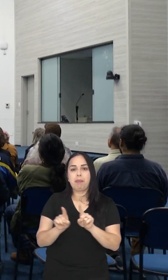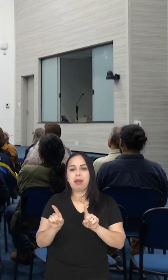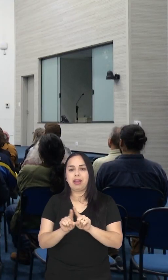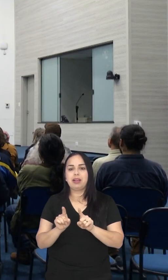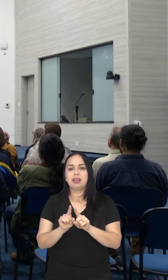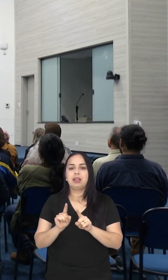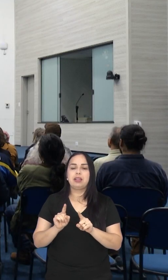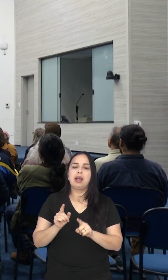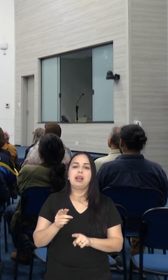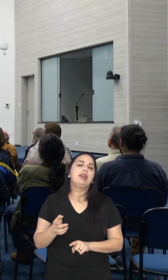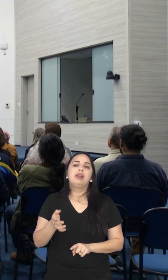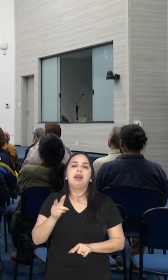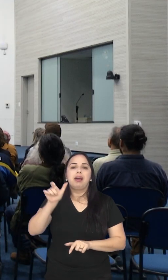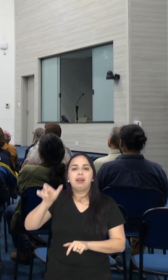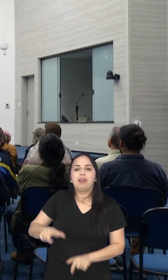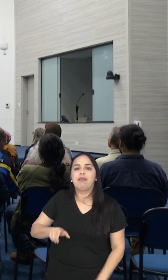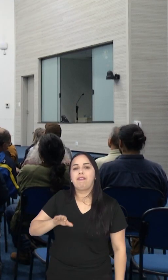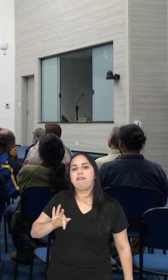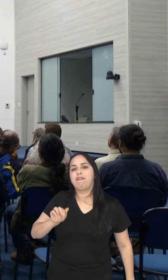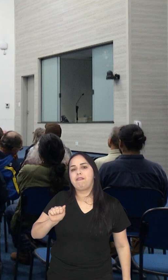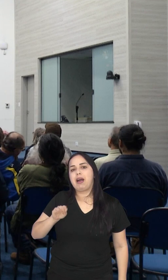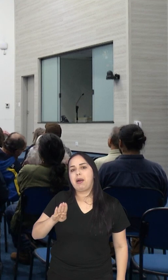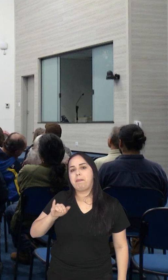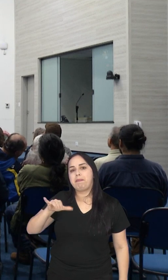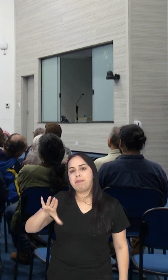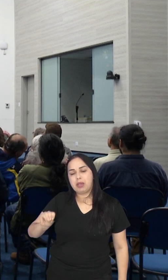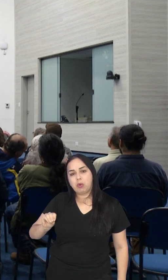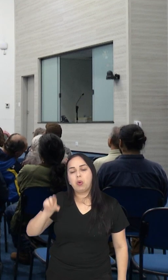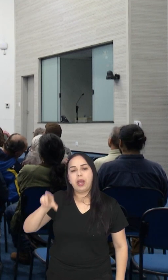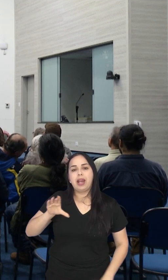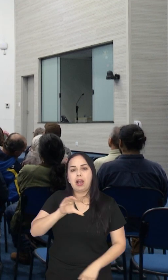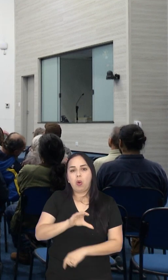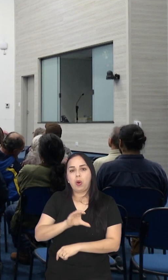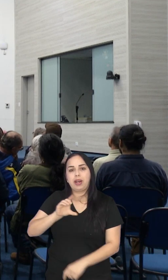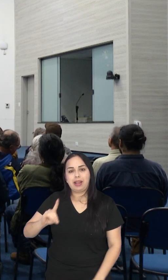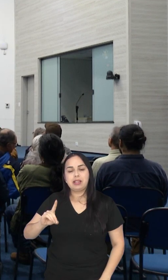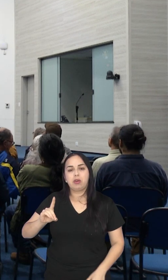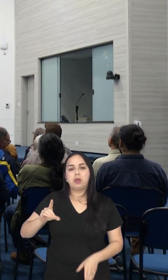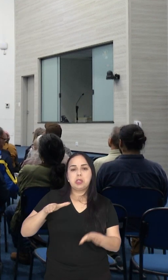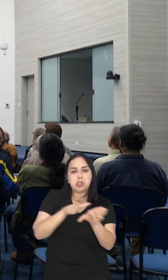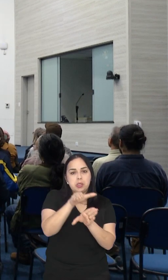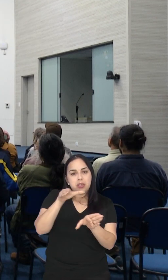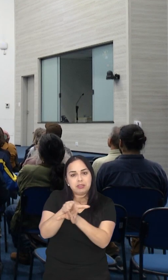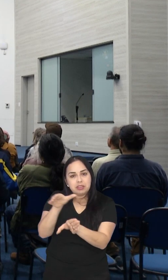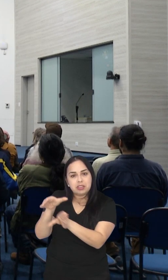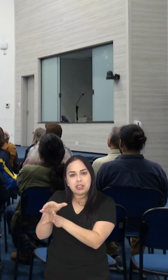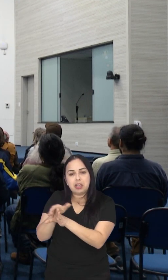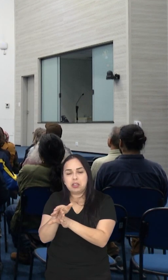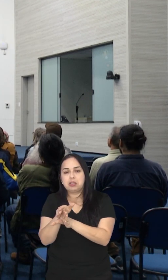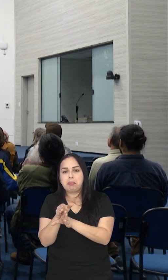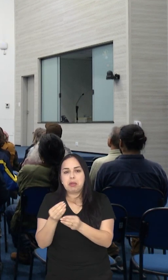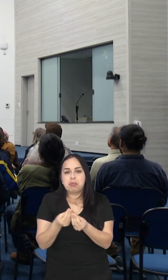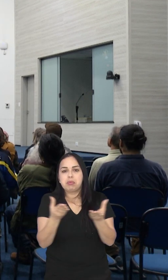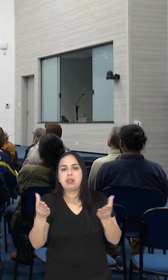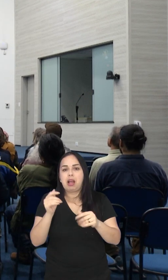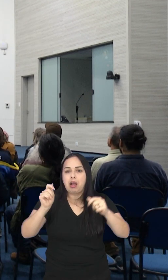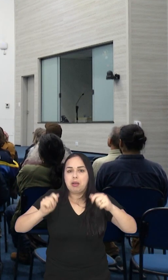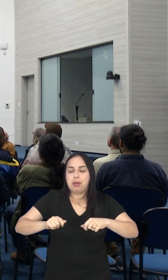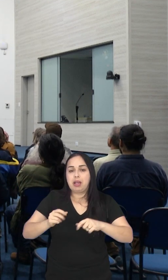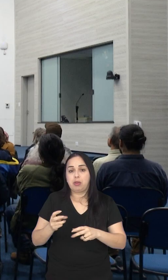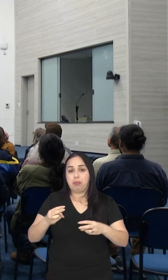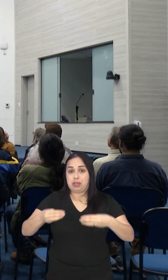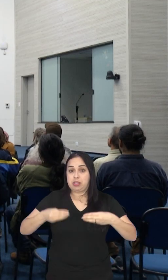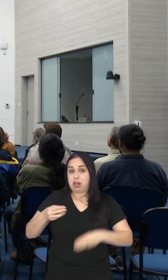encontro contou também com a participação de Fábio perinotto que é coordenador de orientação e capacitação